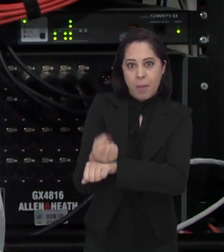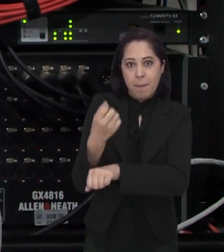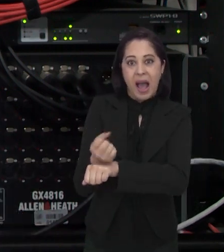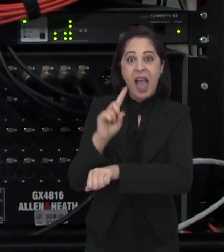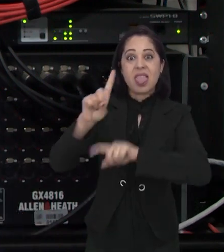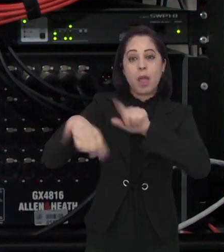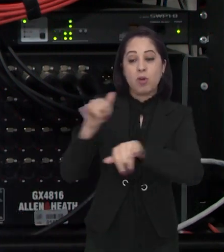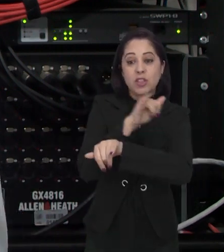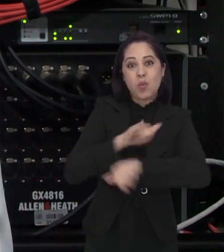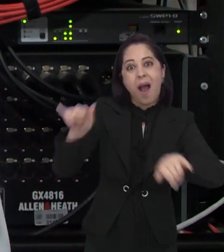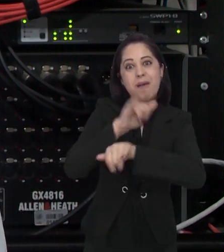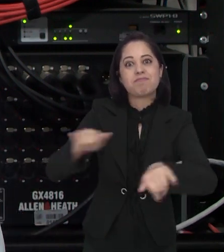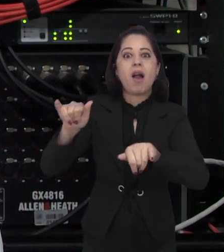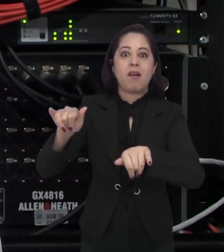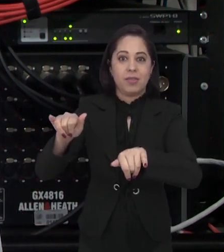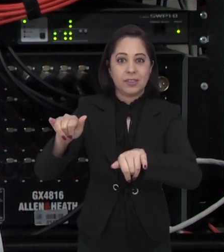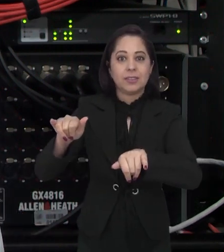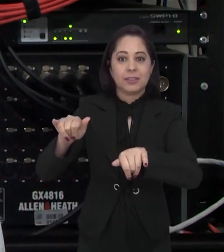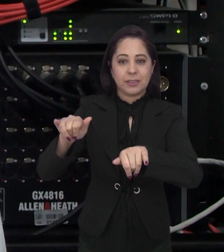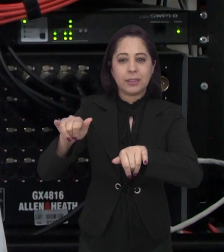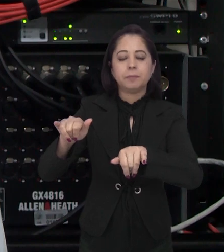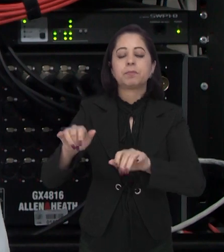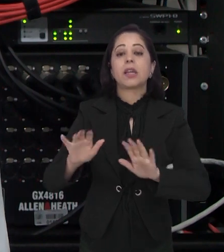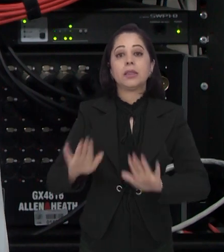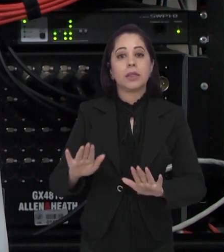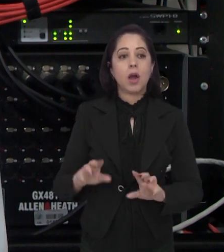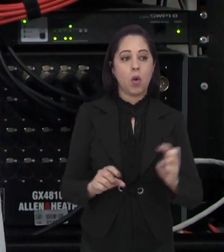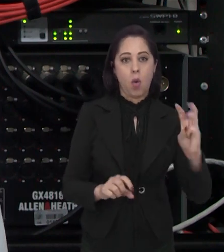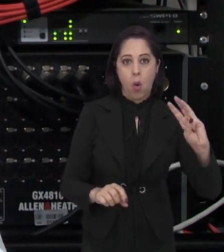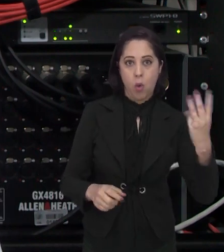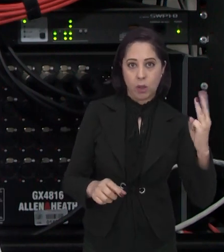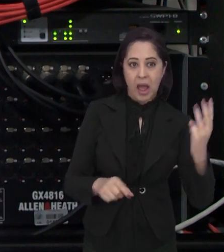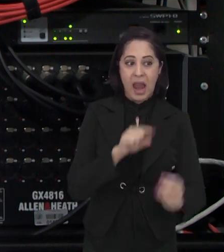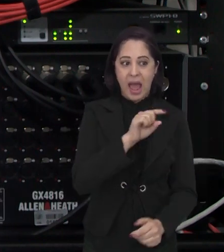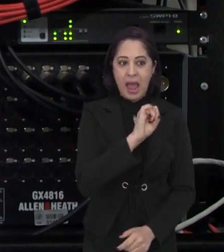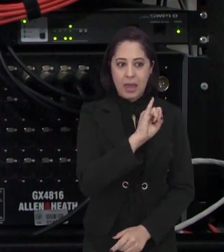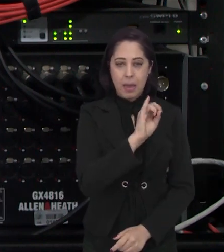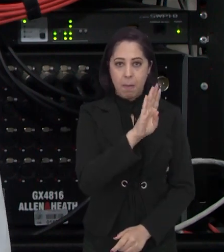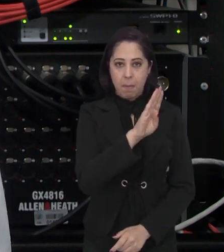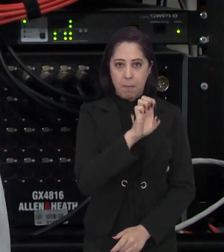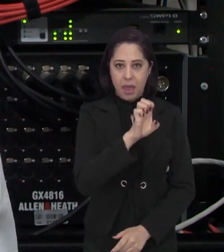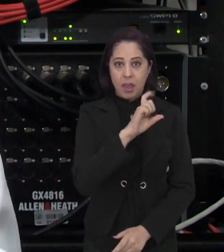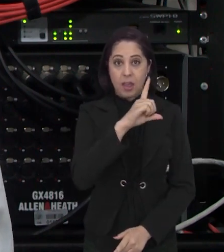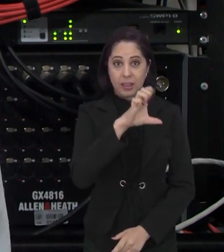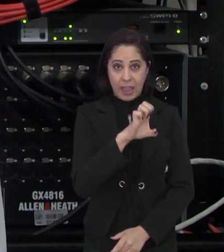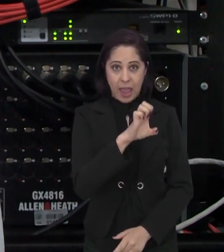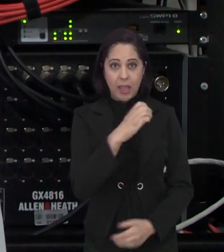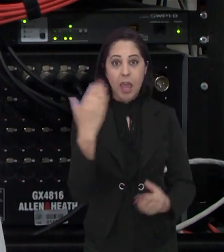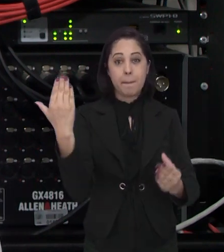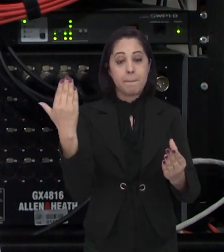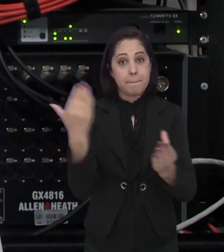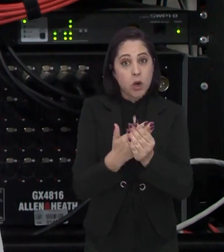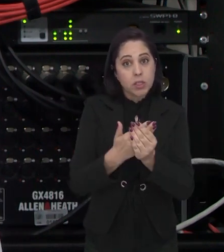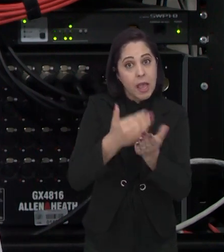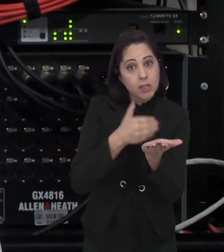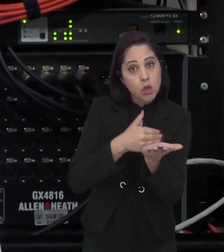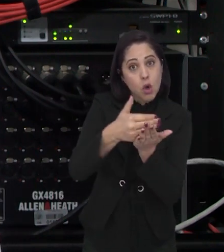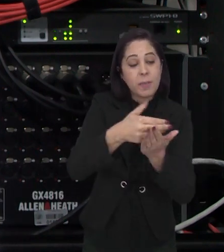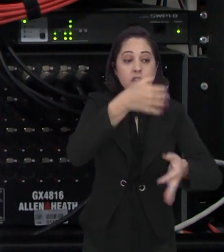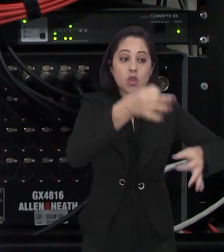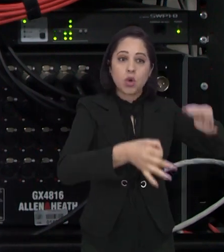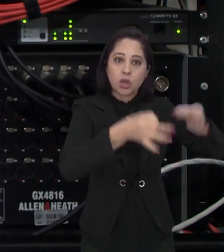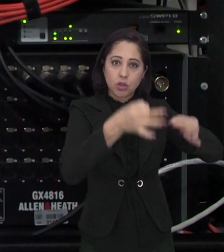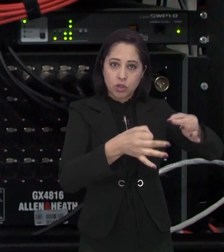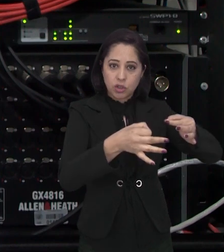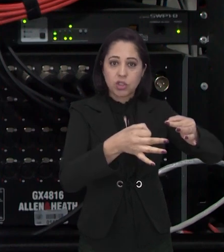sem autorização. Por conta disso, então, o IBDEC entrou com um caso na Justiça e, após análise desse caso, a Justiça